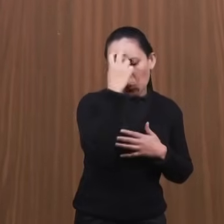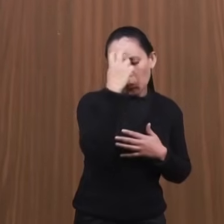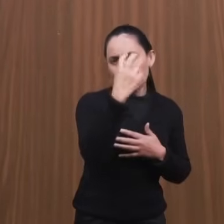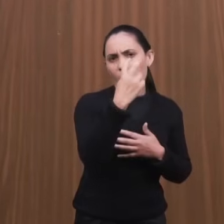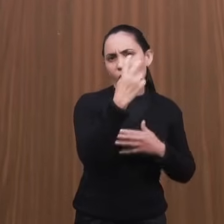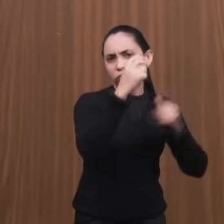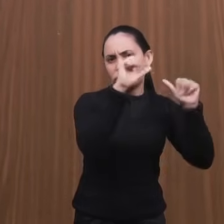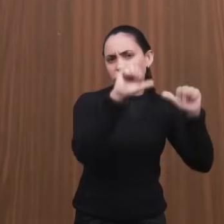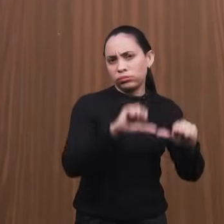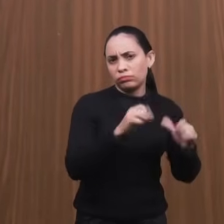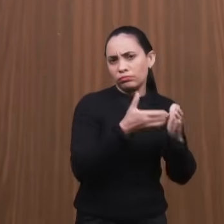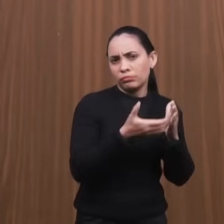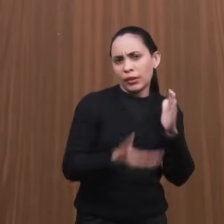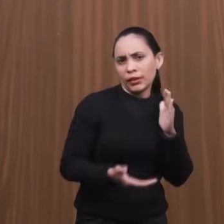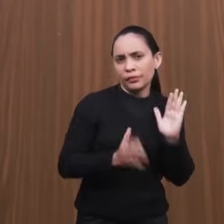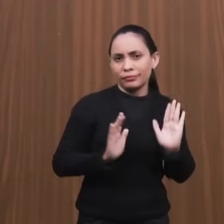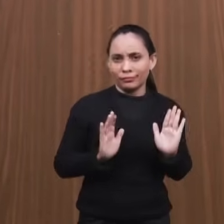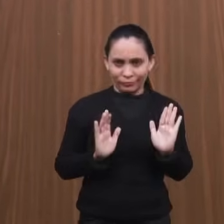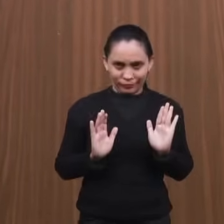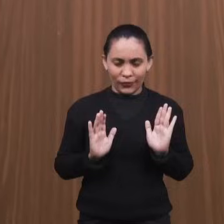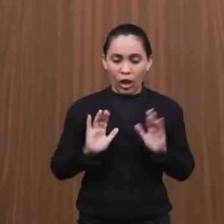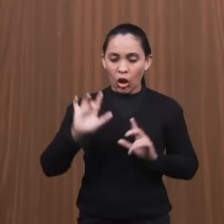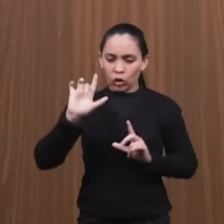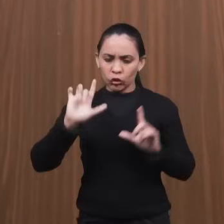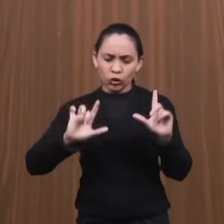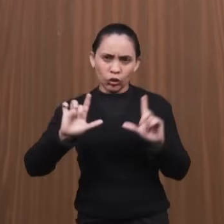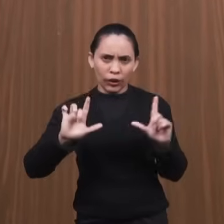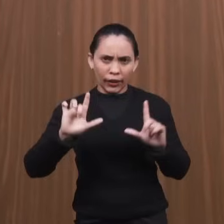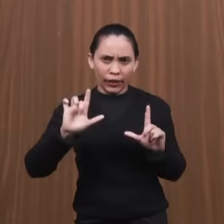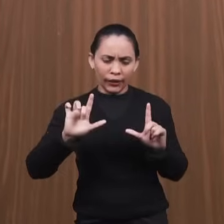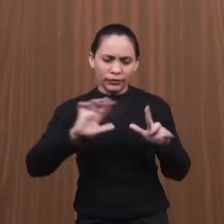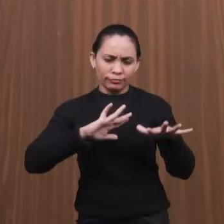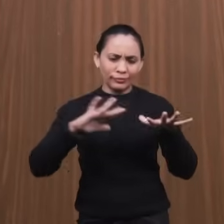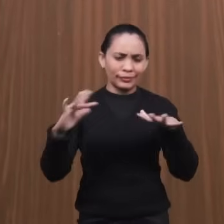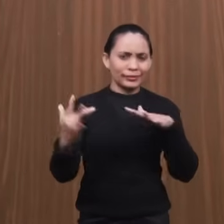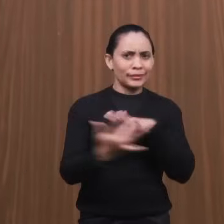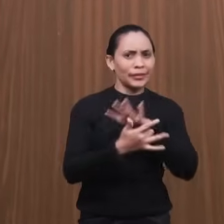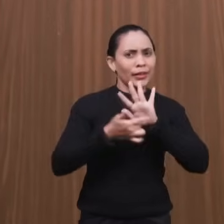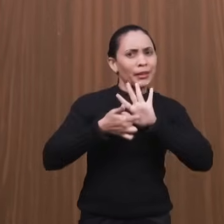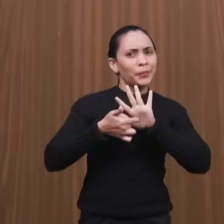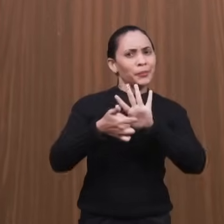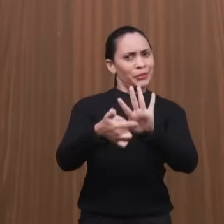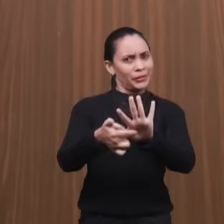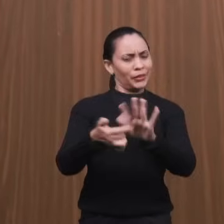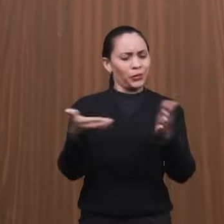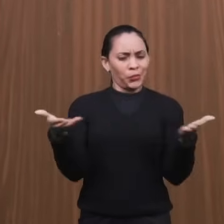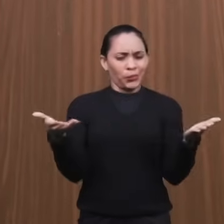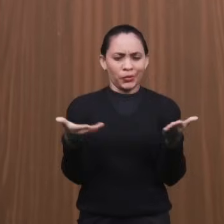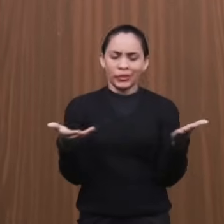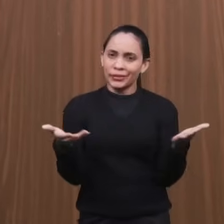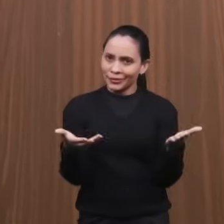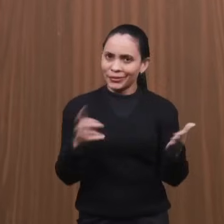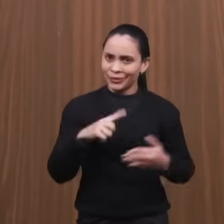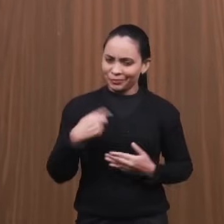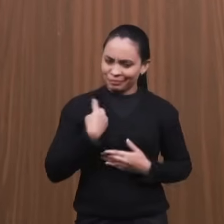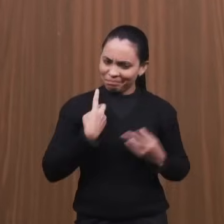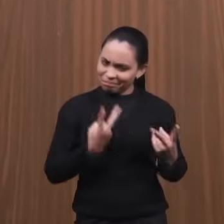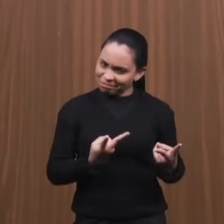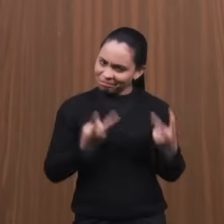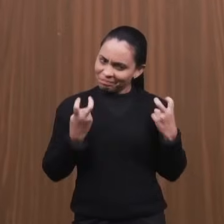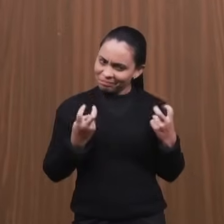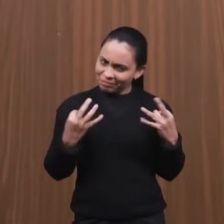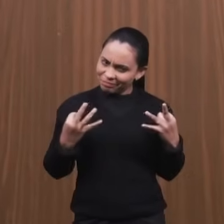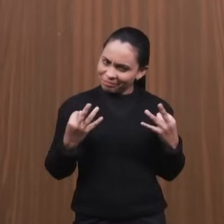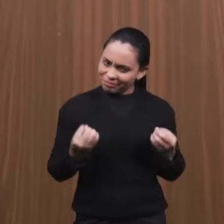diante dos informativos, dos jornais, da mídia, que está hoje ao nosso redor, porque nós estamos vendo